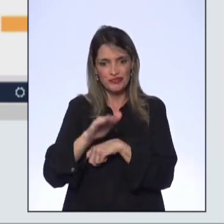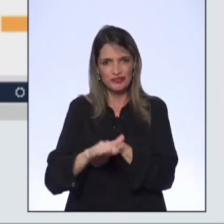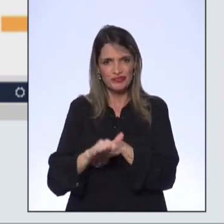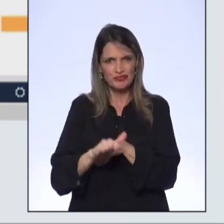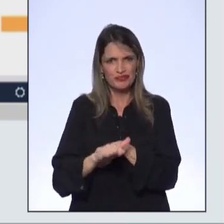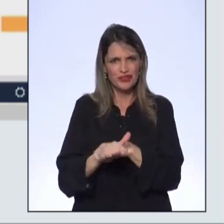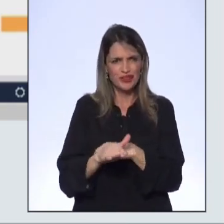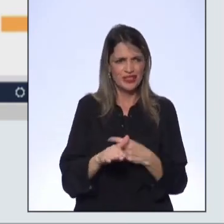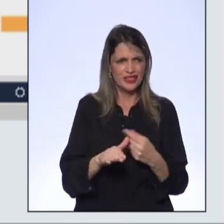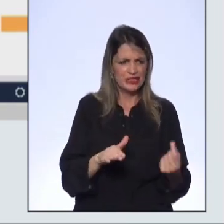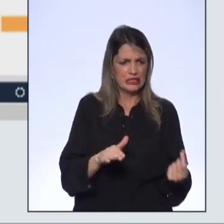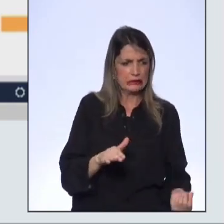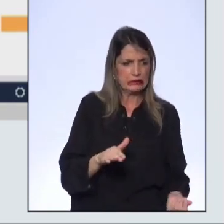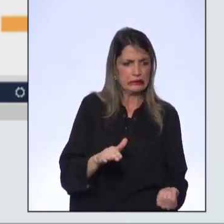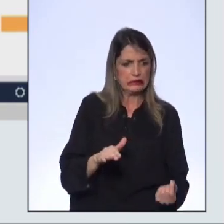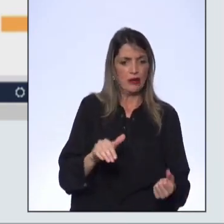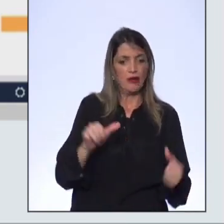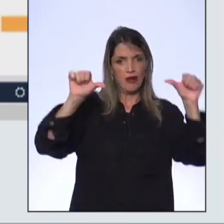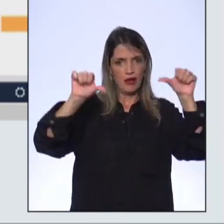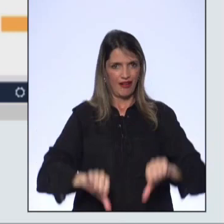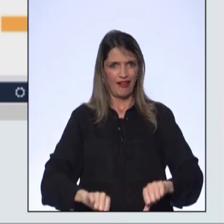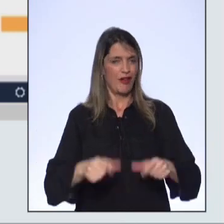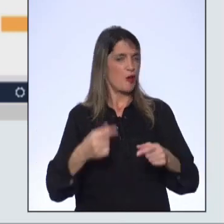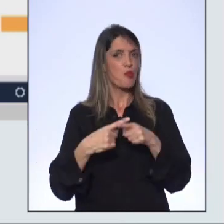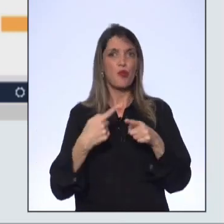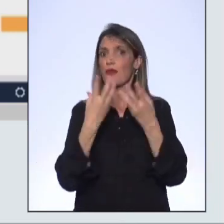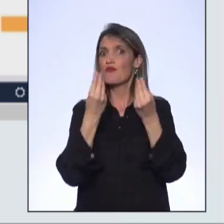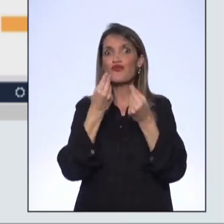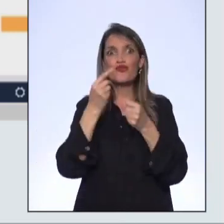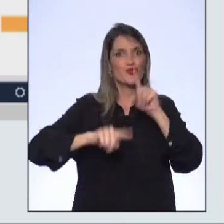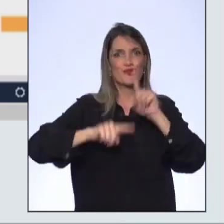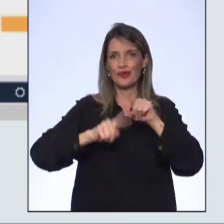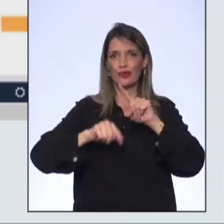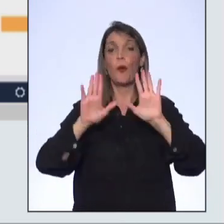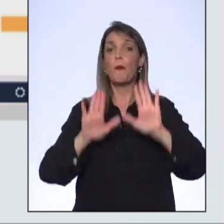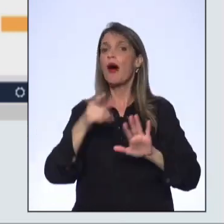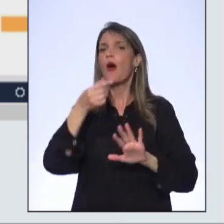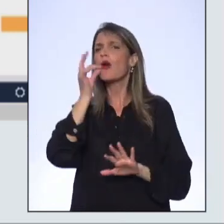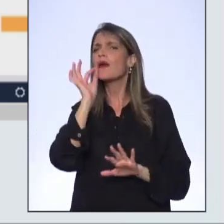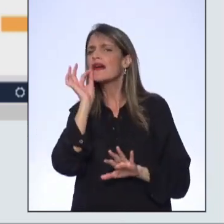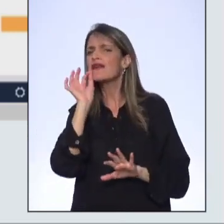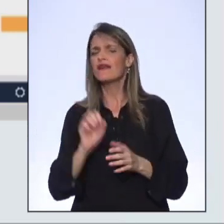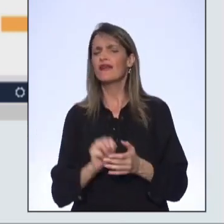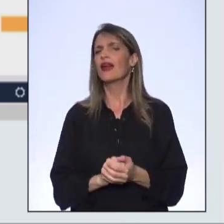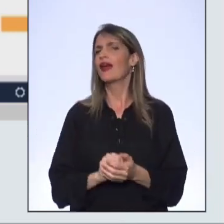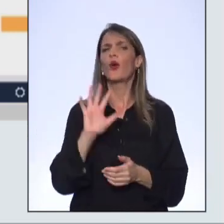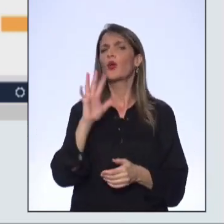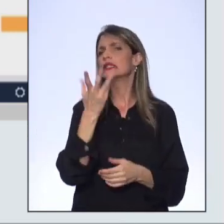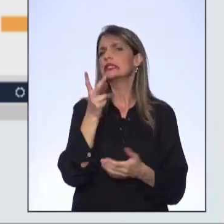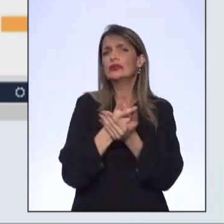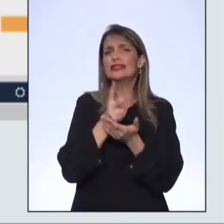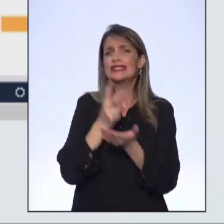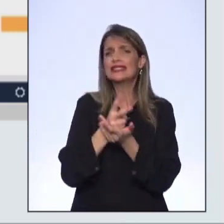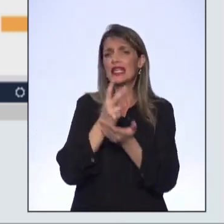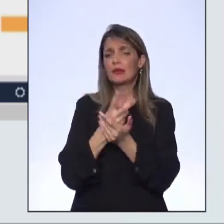baixa, o preço na certa vai cair. E no caso do café, essa situação ocorreu constantemente a partir